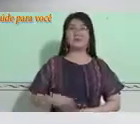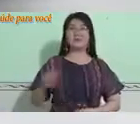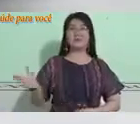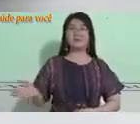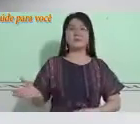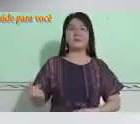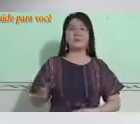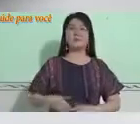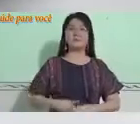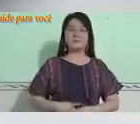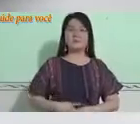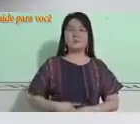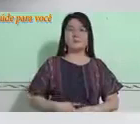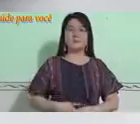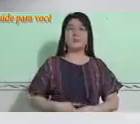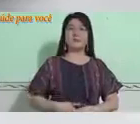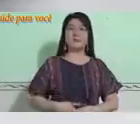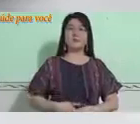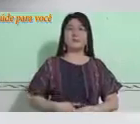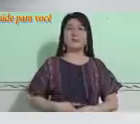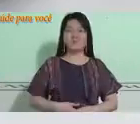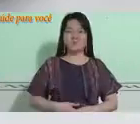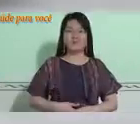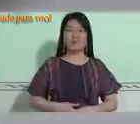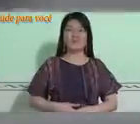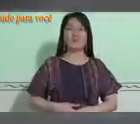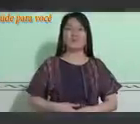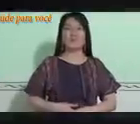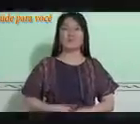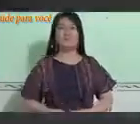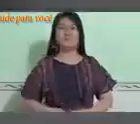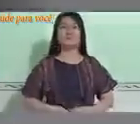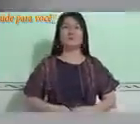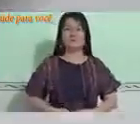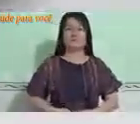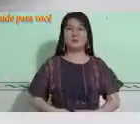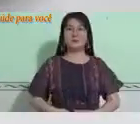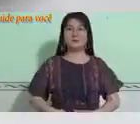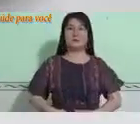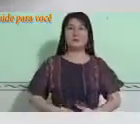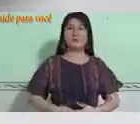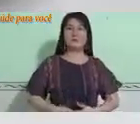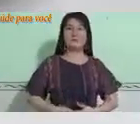TRATAMNTONATURAL. O tratamento natural para enxaqueca pode ser feito como consumo de chás de plantas medicinais,